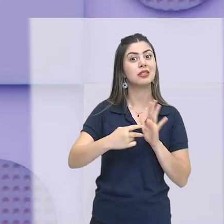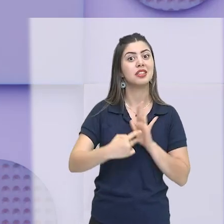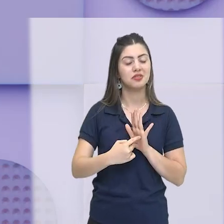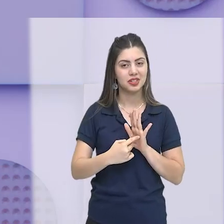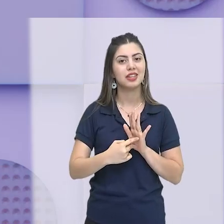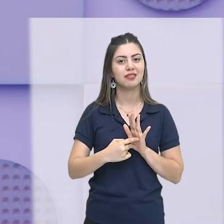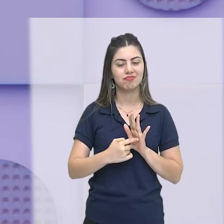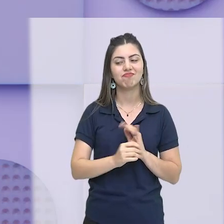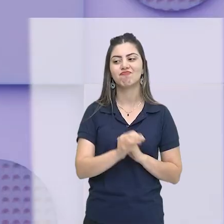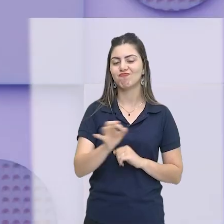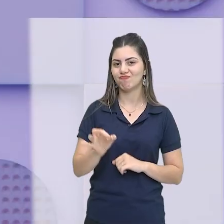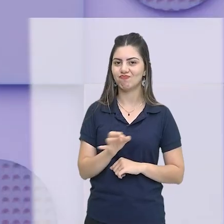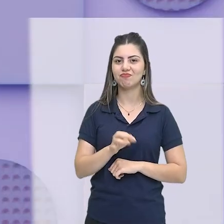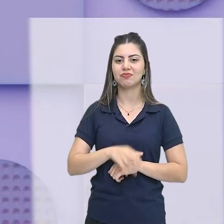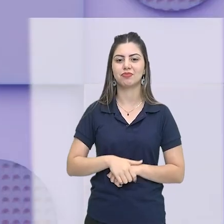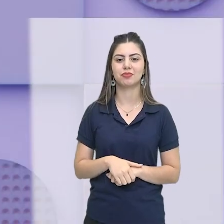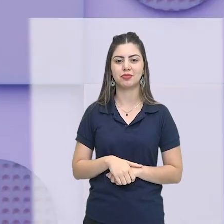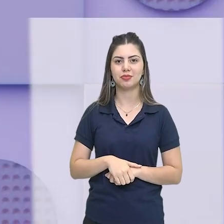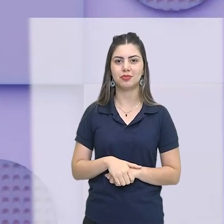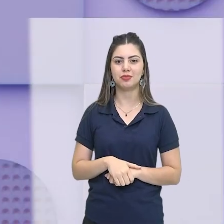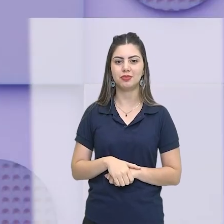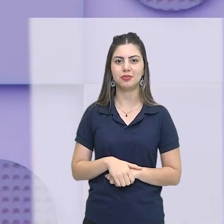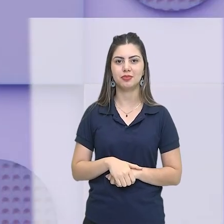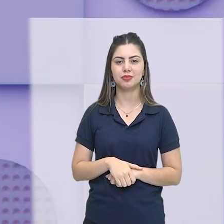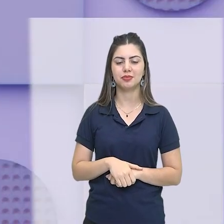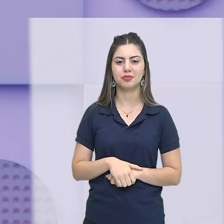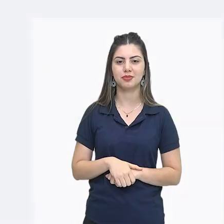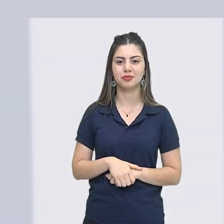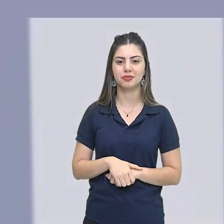muito fecundo a ser explorado.